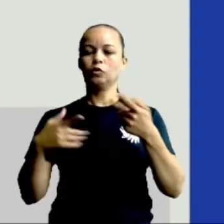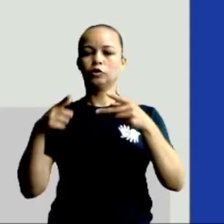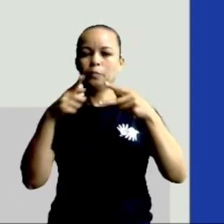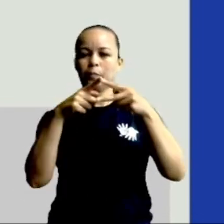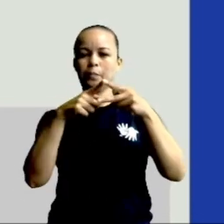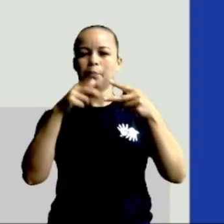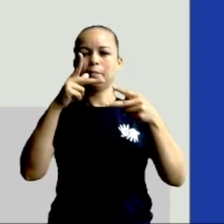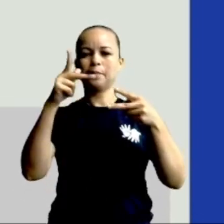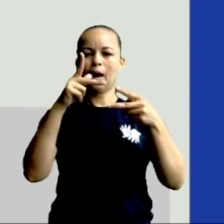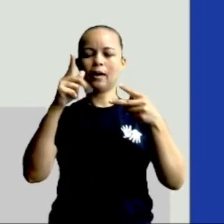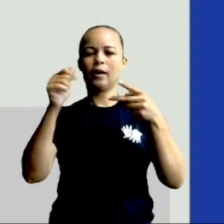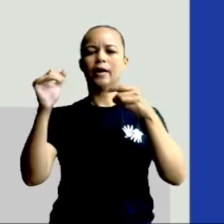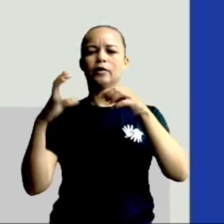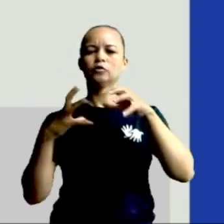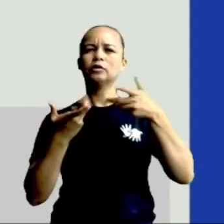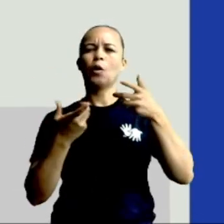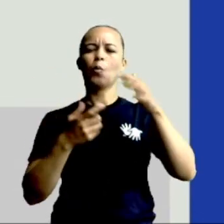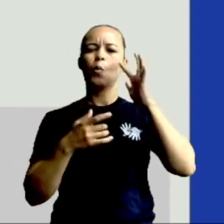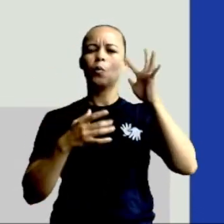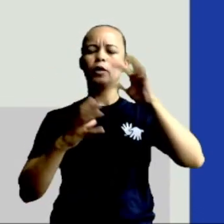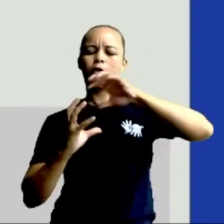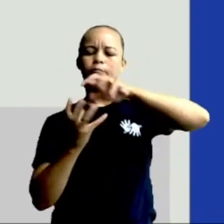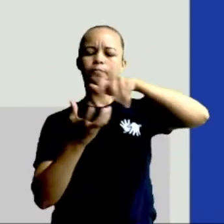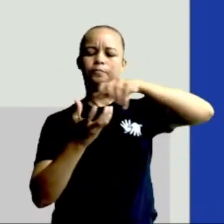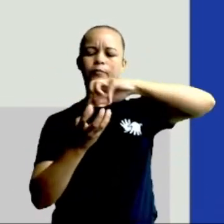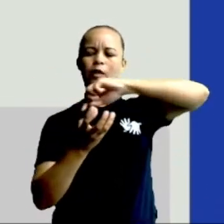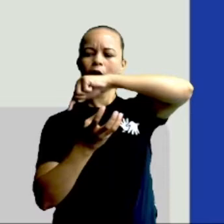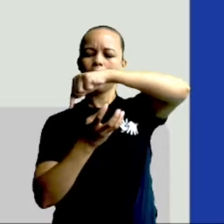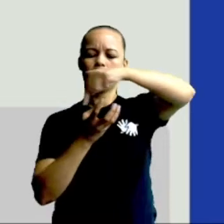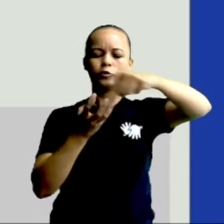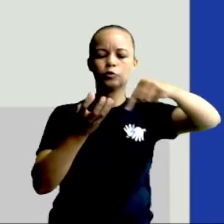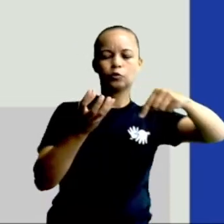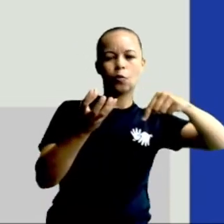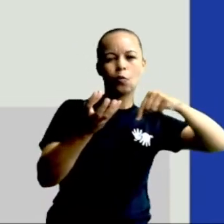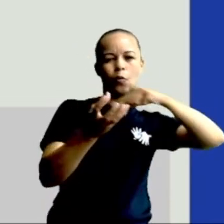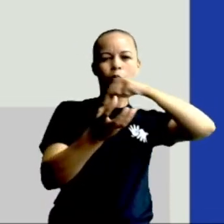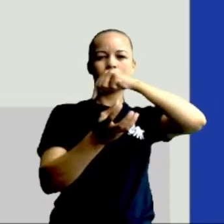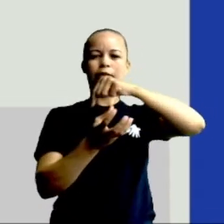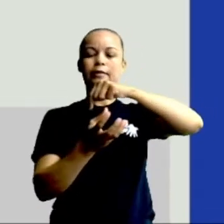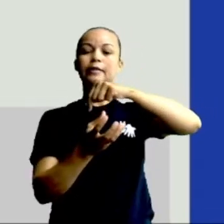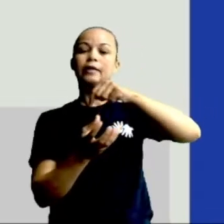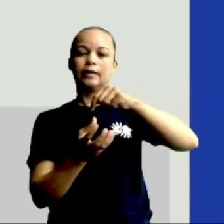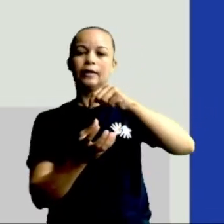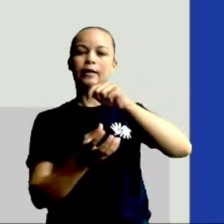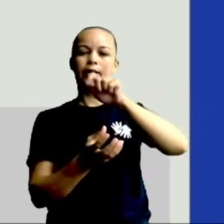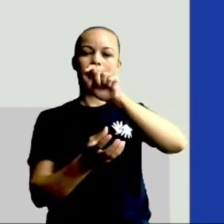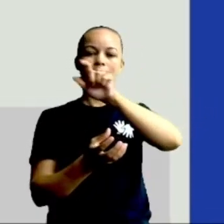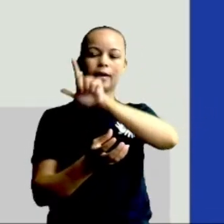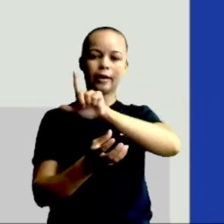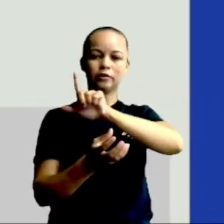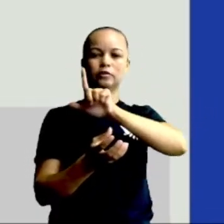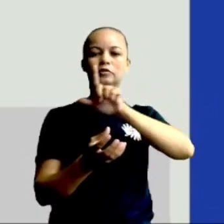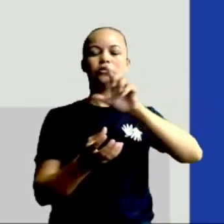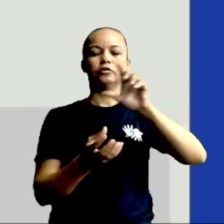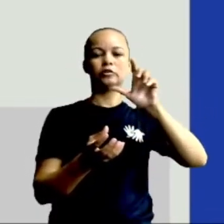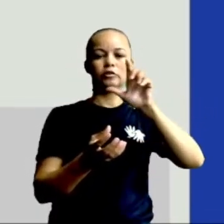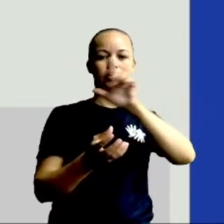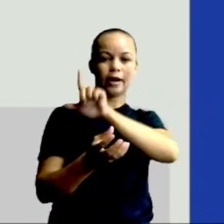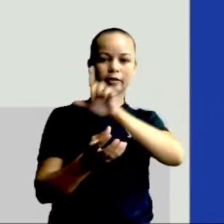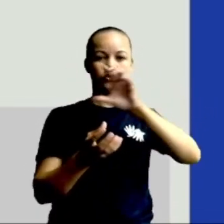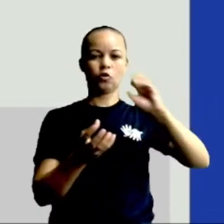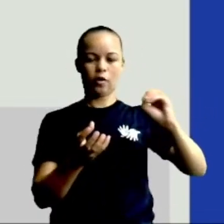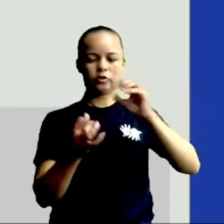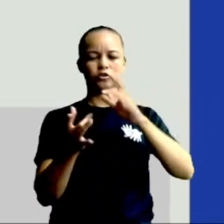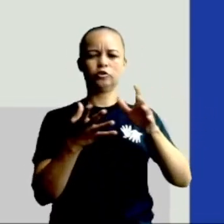linhas imaginárias que dão uma volta completa em torno da Terra no sentido leste-oeste. O principal paralelo